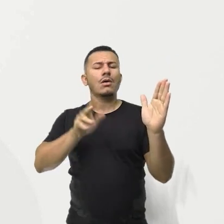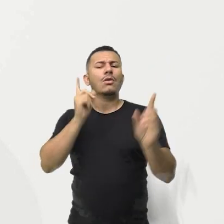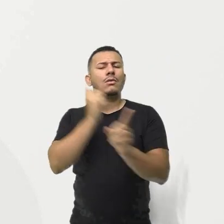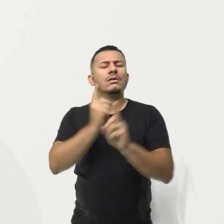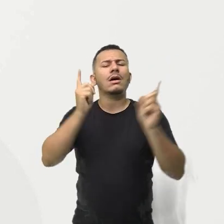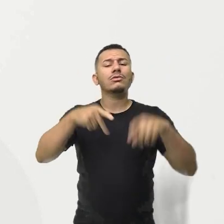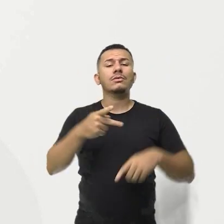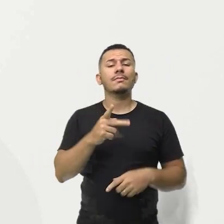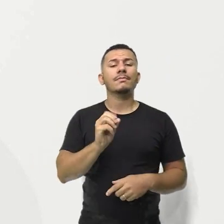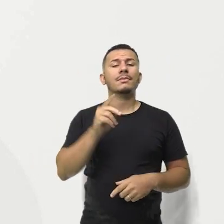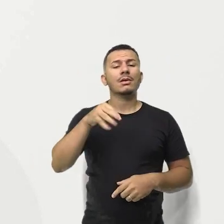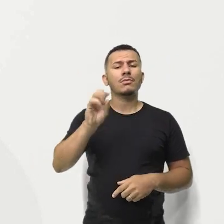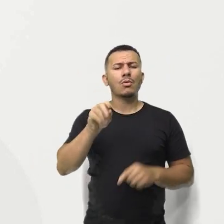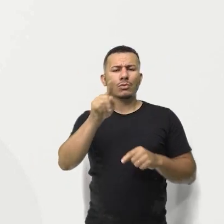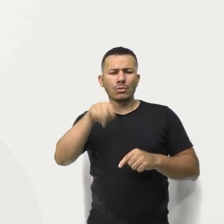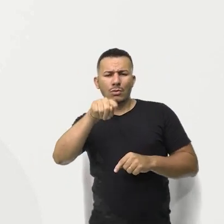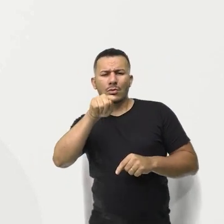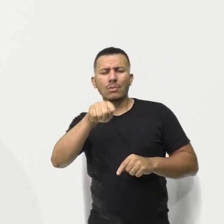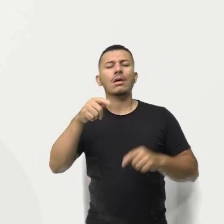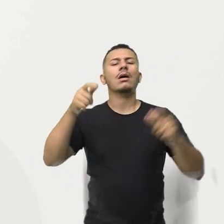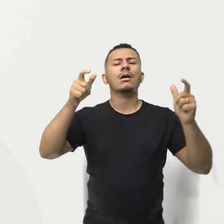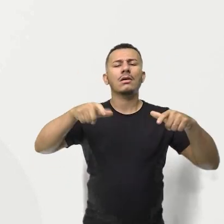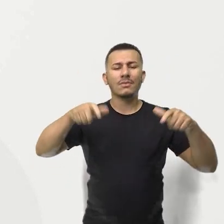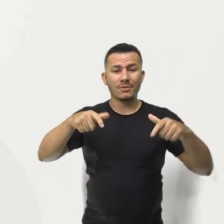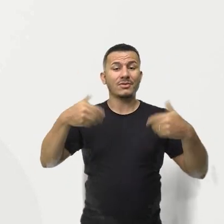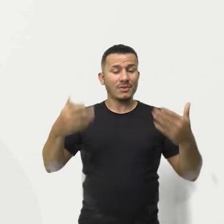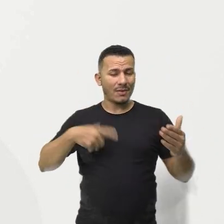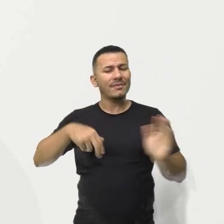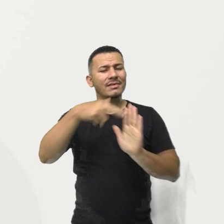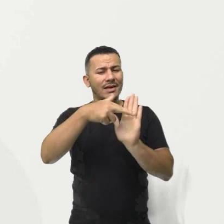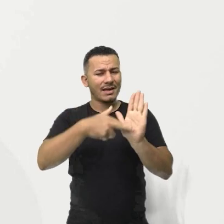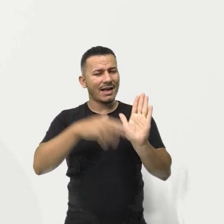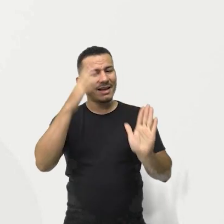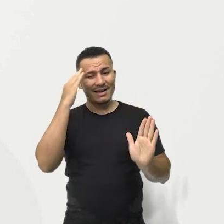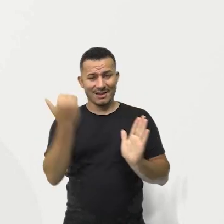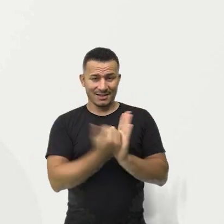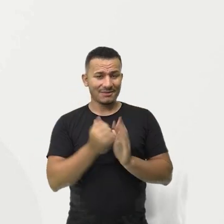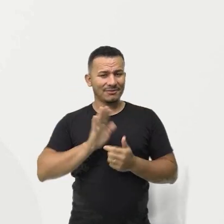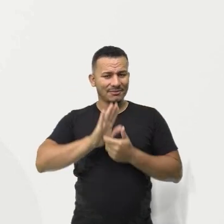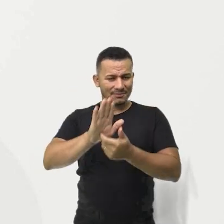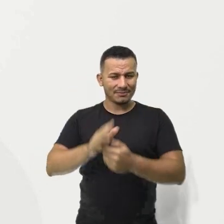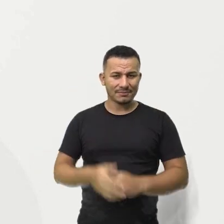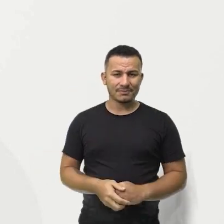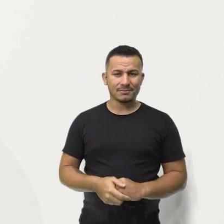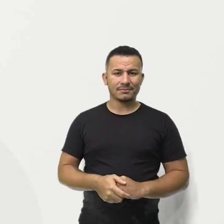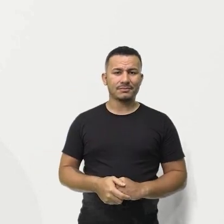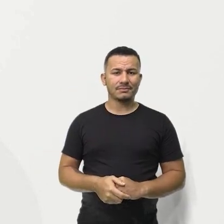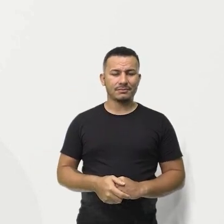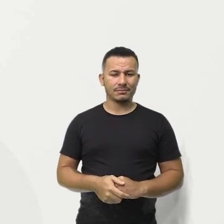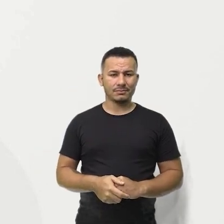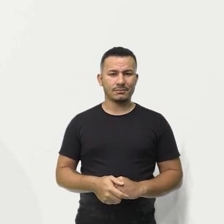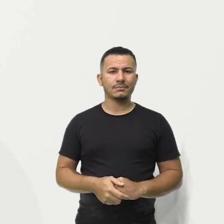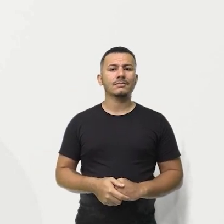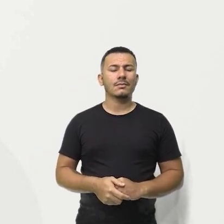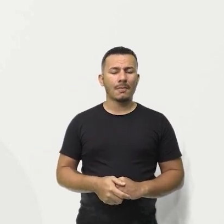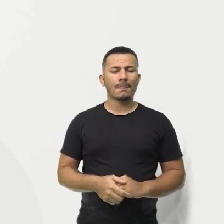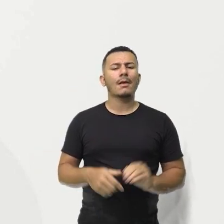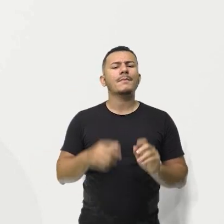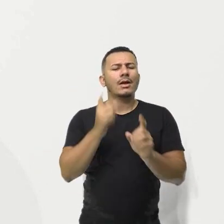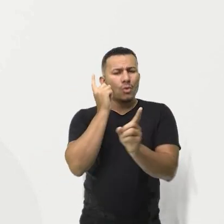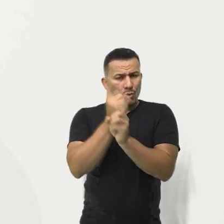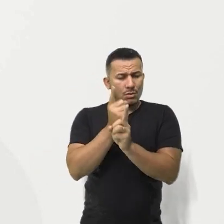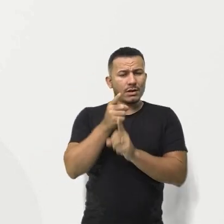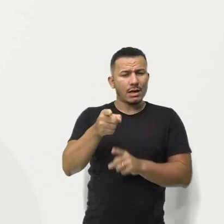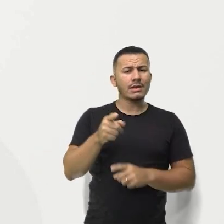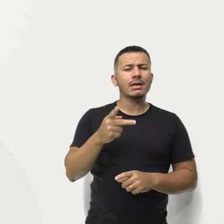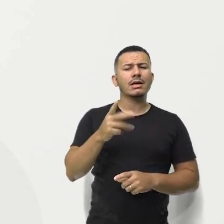a localização de um ponto no plano cartesiano. E aí tem algumas regrinhas que que o professor trouxe aqui para você, ó. Para localizar um